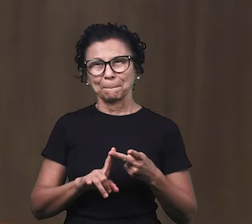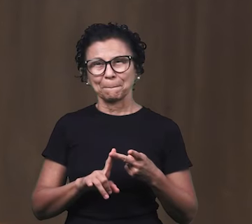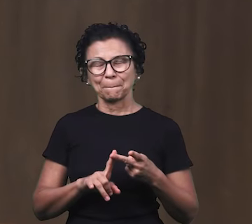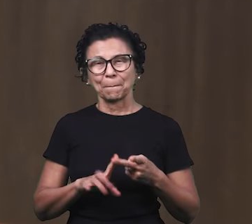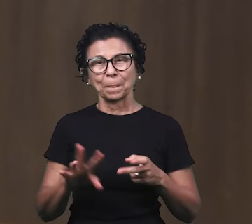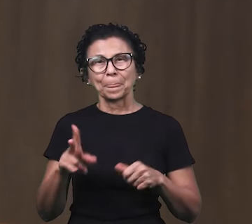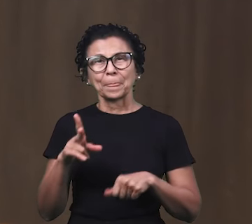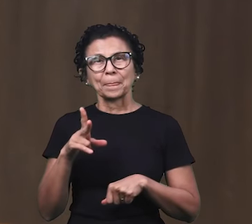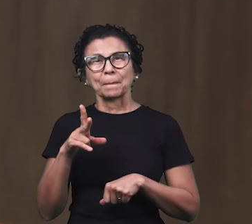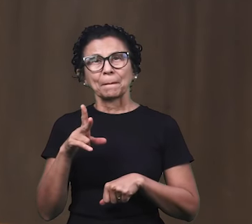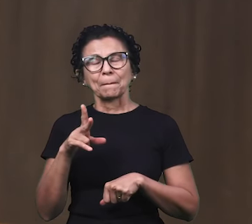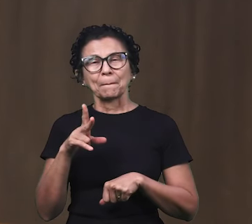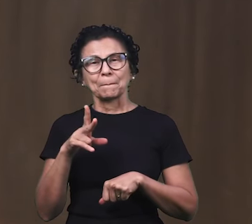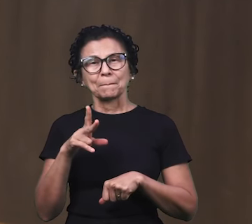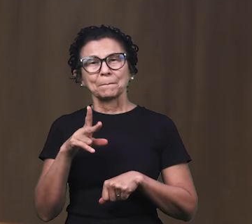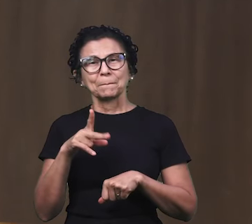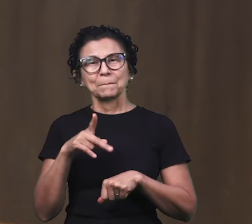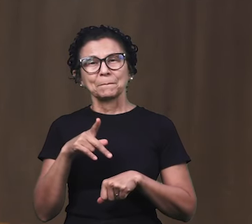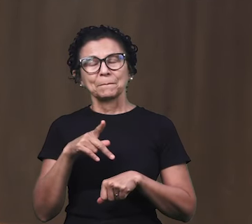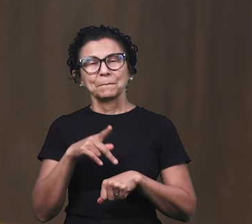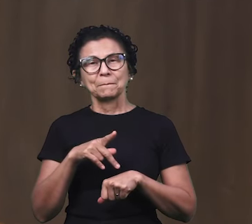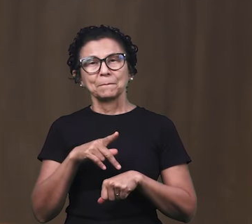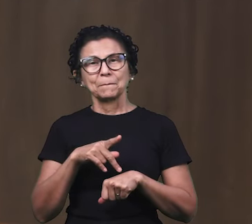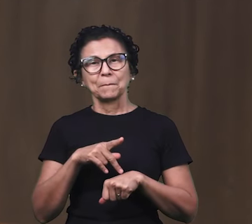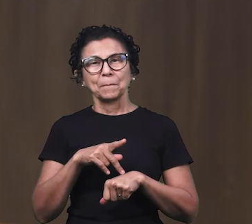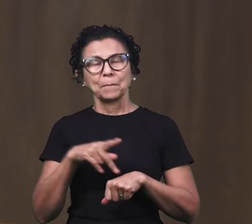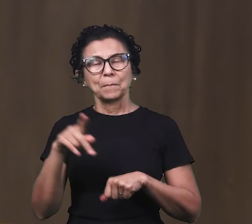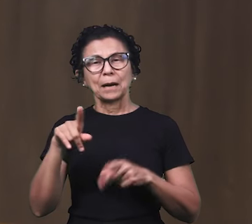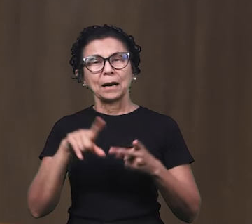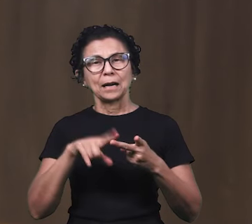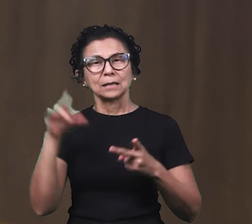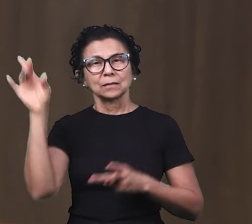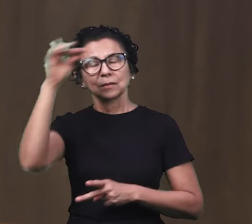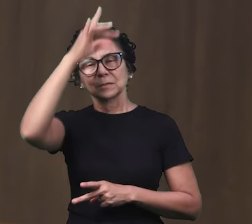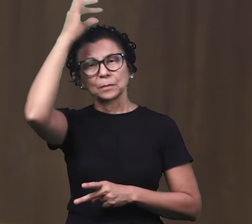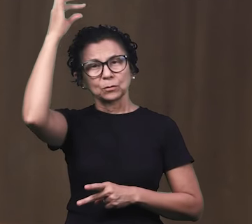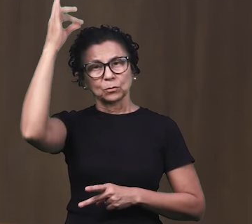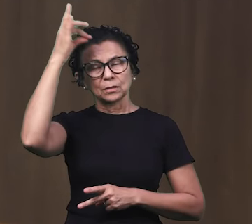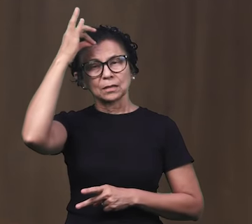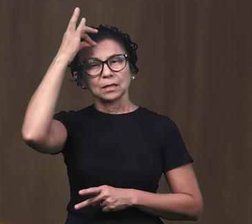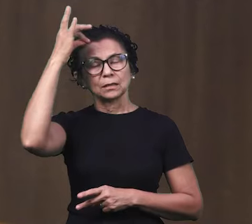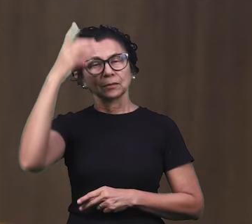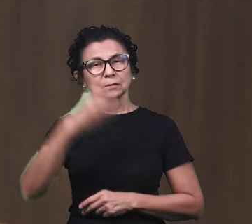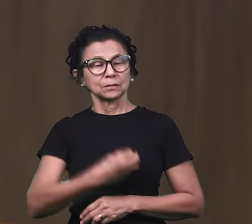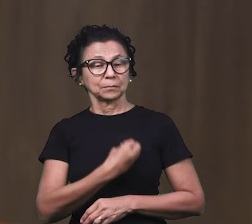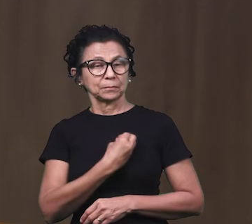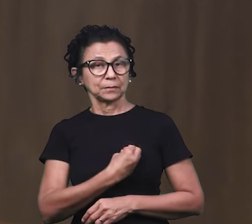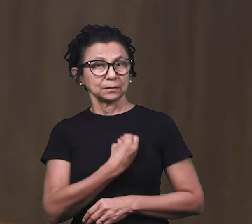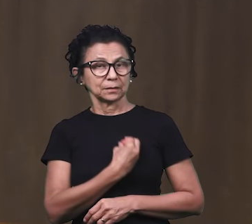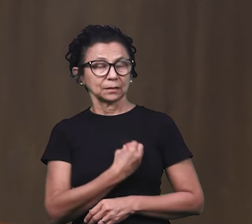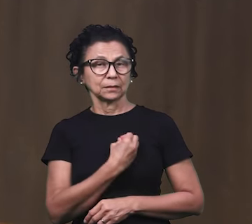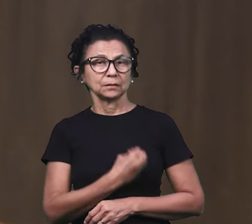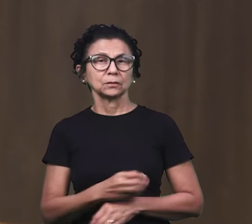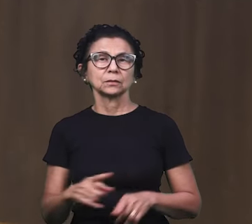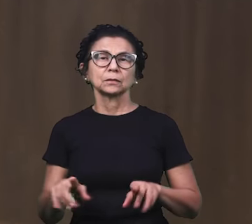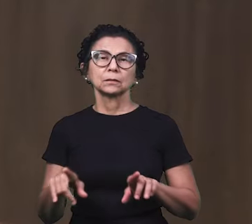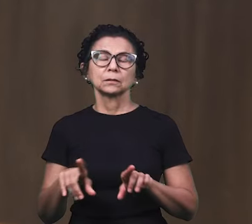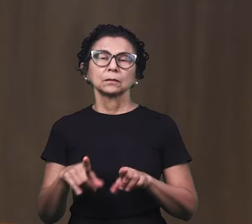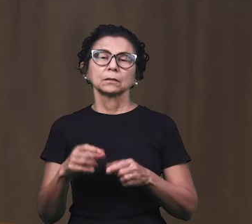que nós participamos aqui neste mundo, não. É o que está por vir na eternidade. Isso. A palavra de Deus diz em